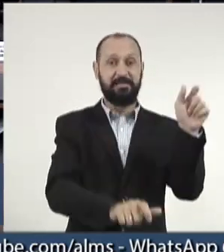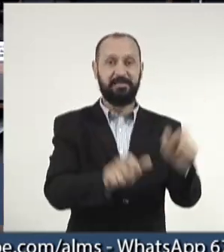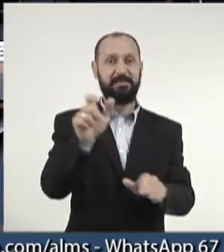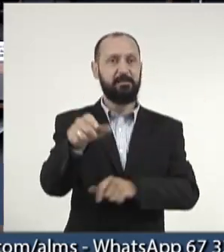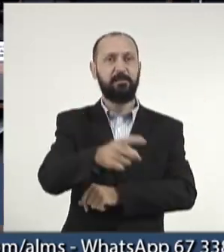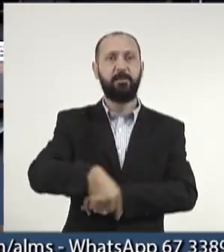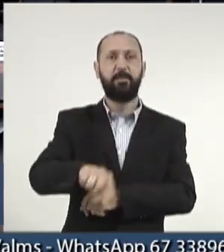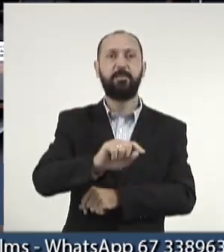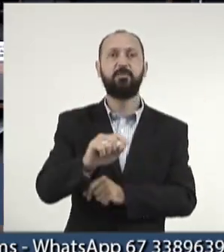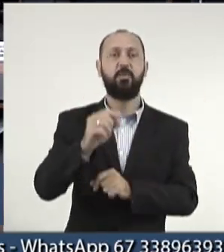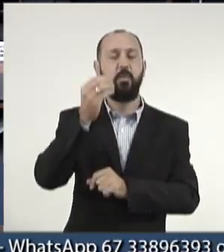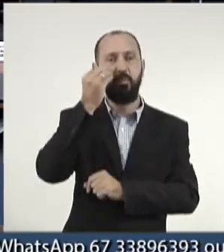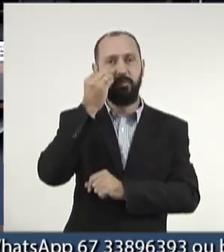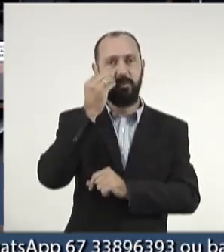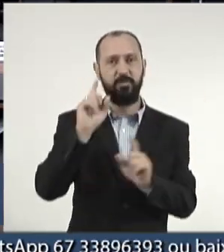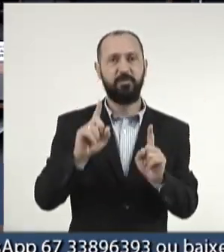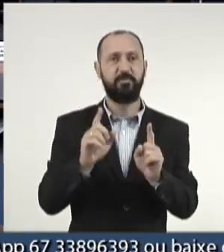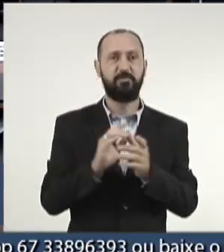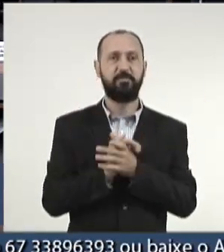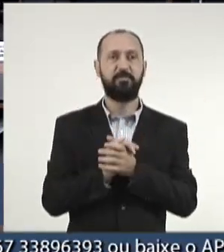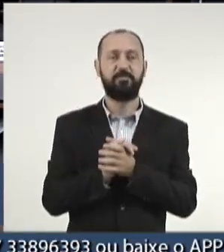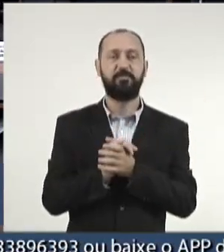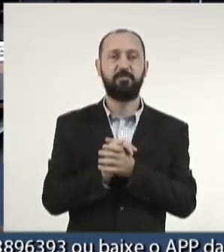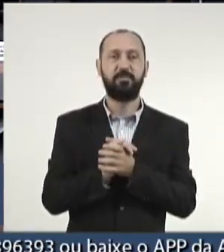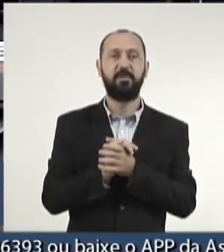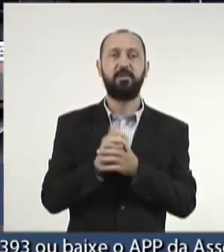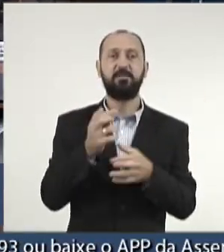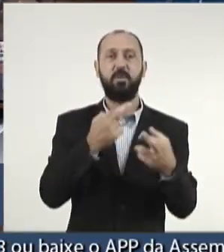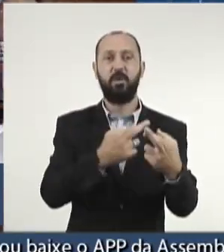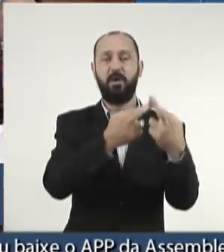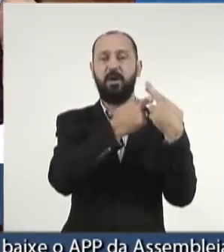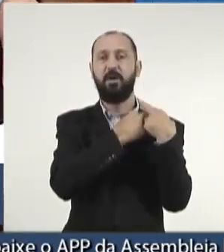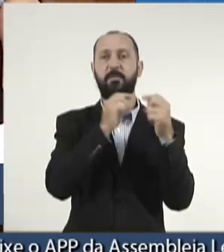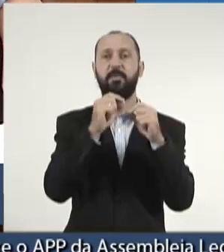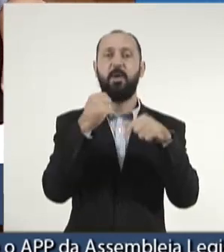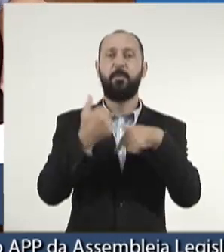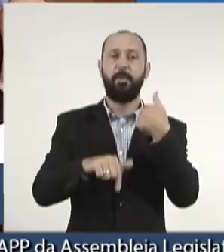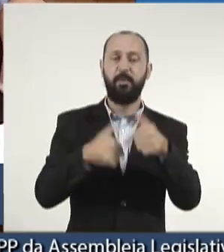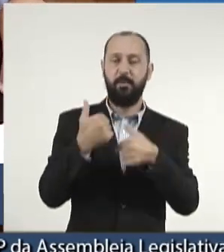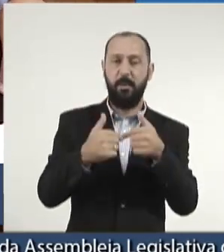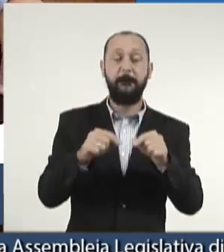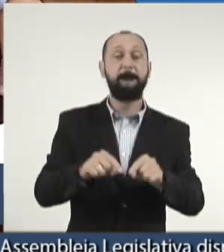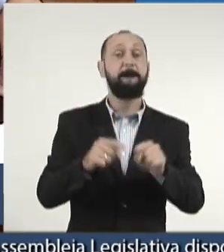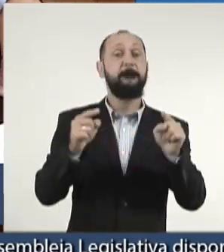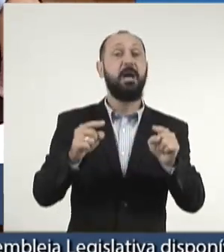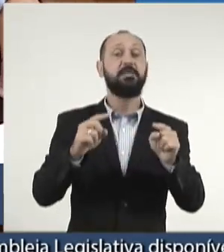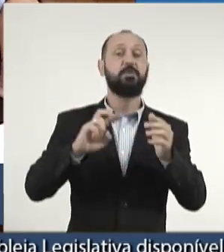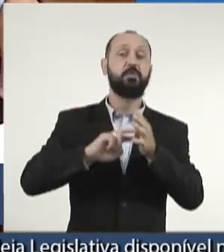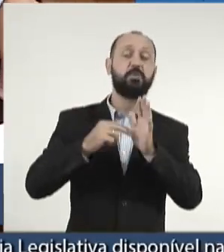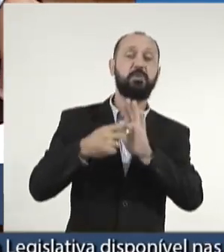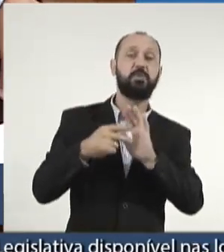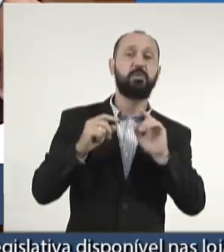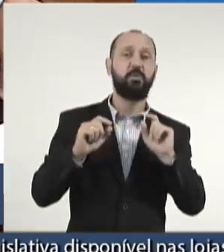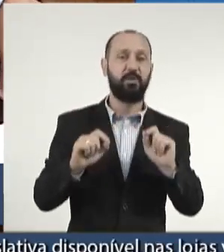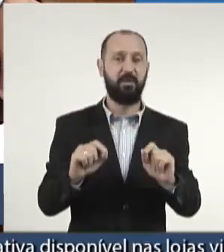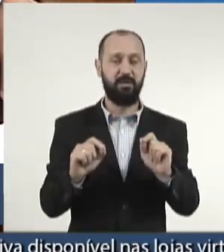que realizam o teste, que são responsáveis por esse trabalho, mas no sentido